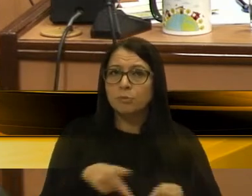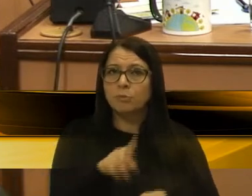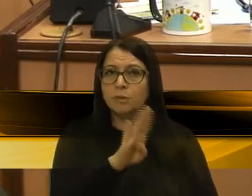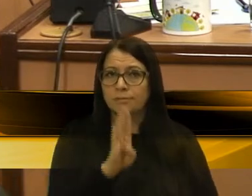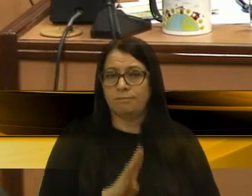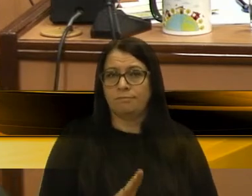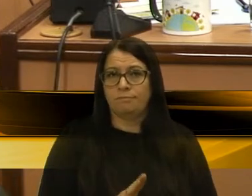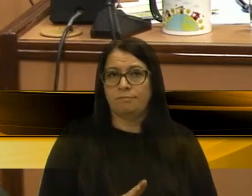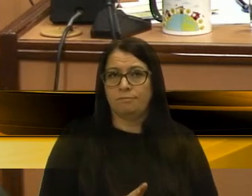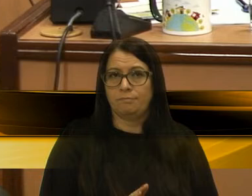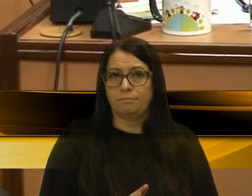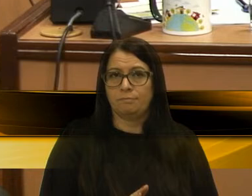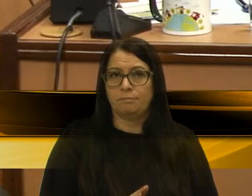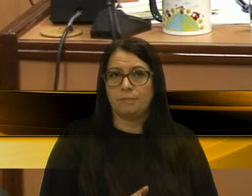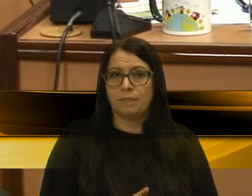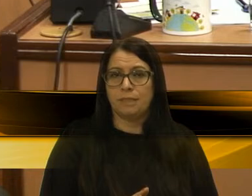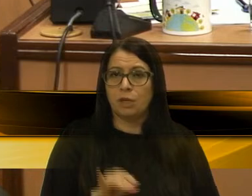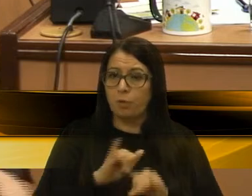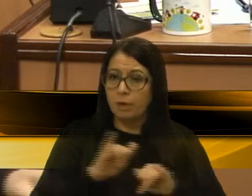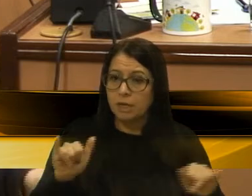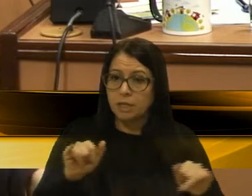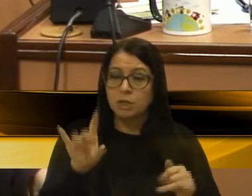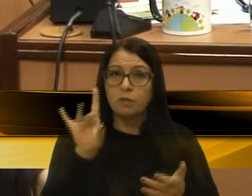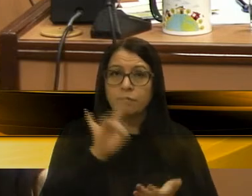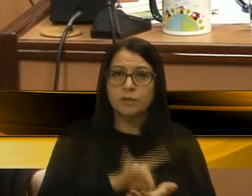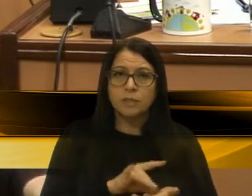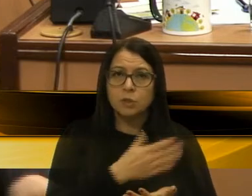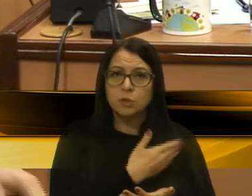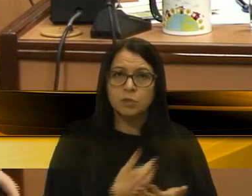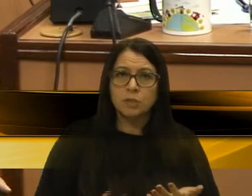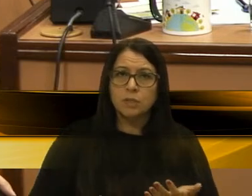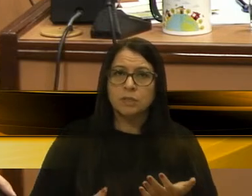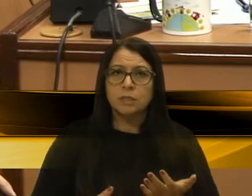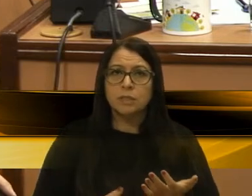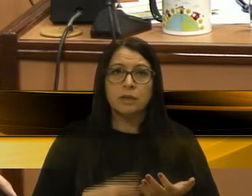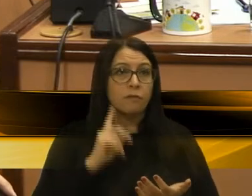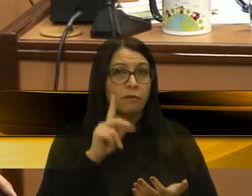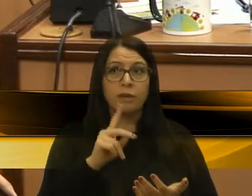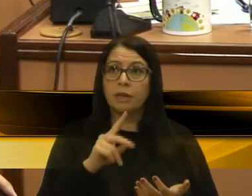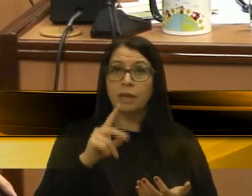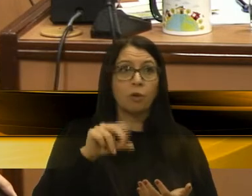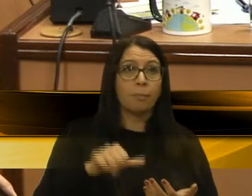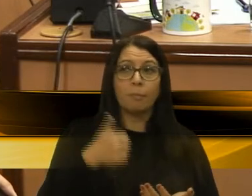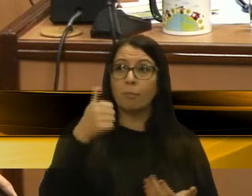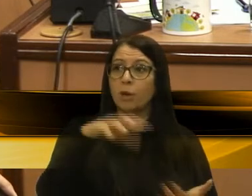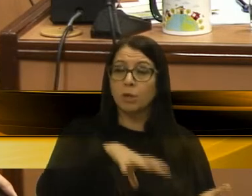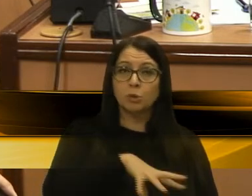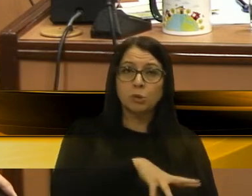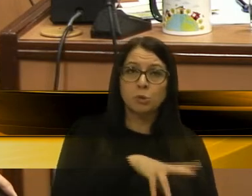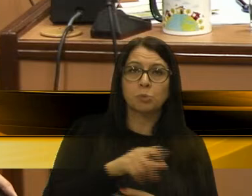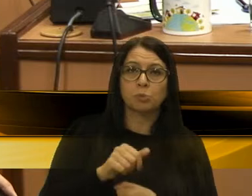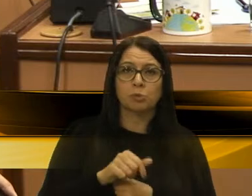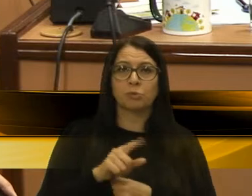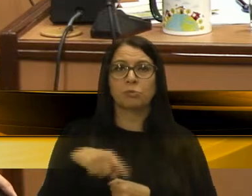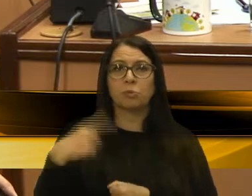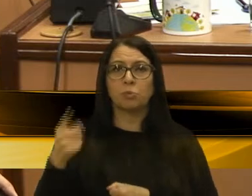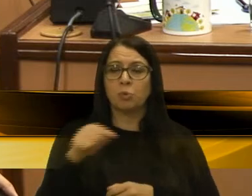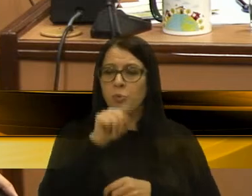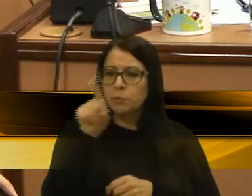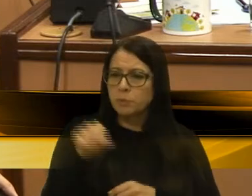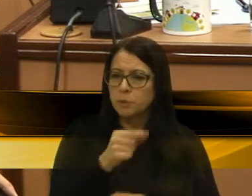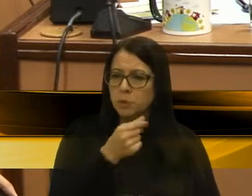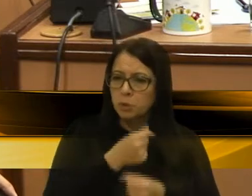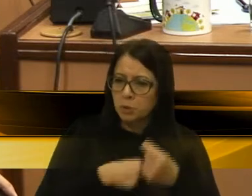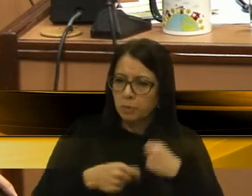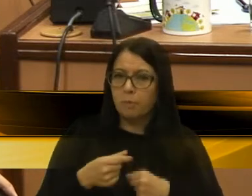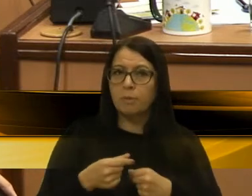nação brasileira. A propaganda oficial do governo, ela vende o melhor dos mundos, que nós vamos passar por um outro ciclo